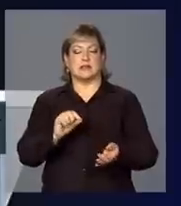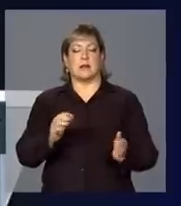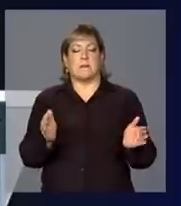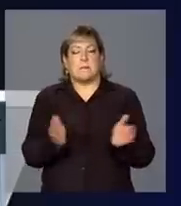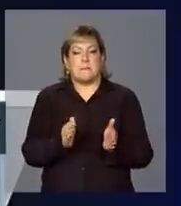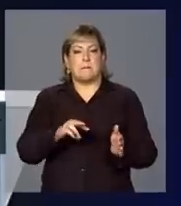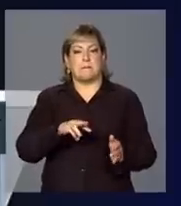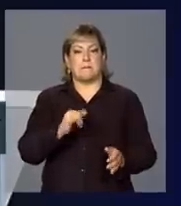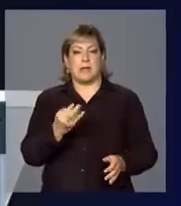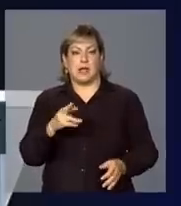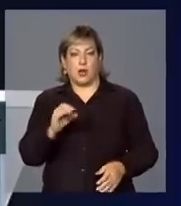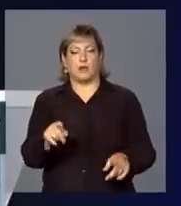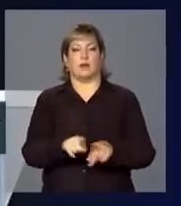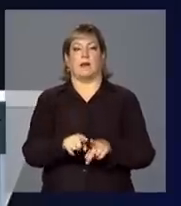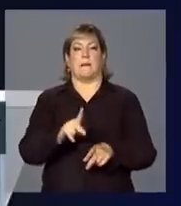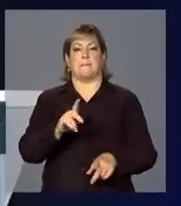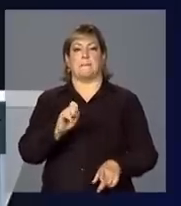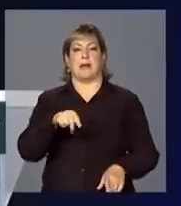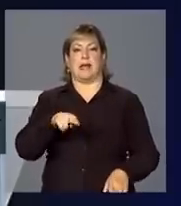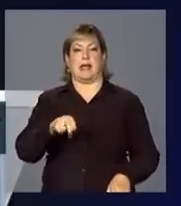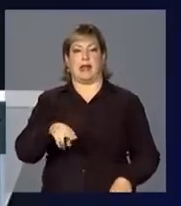Pequena Empresa.